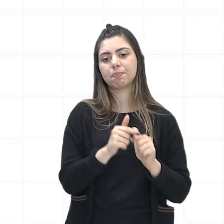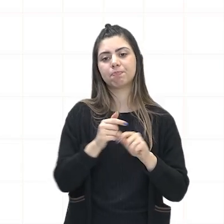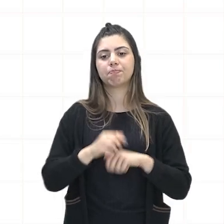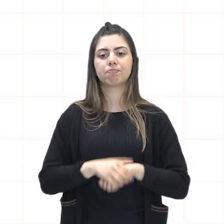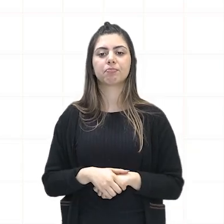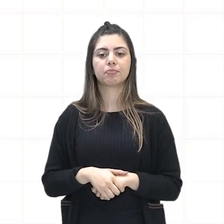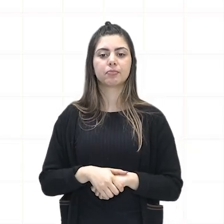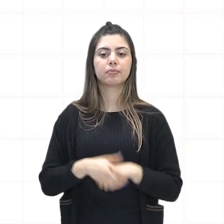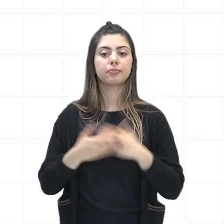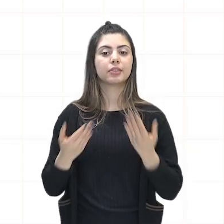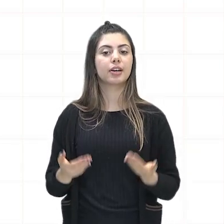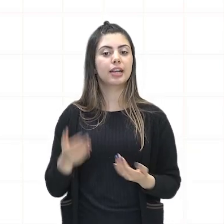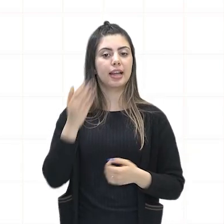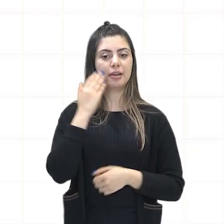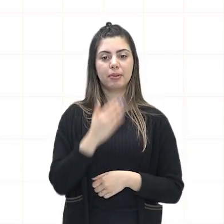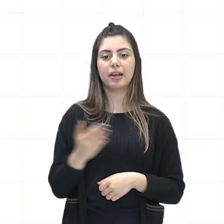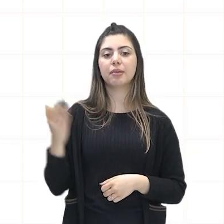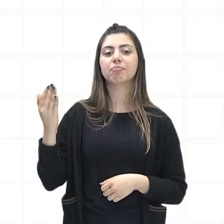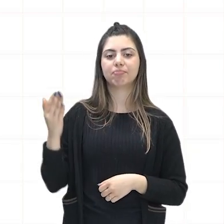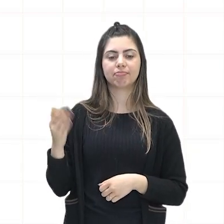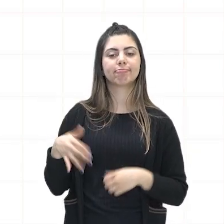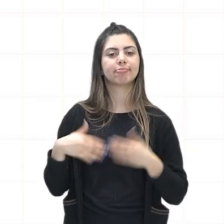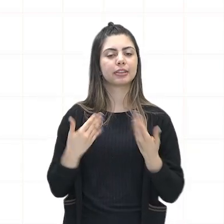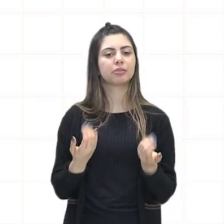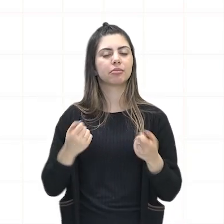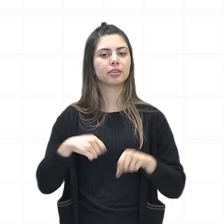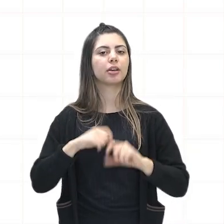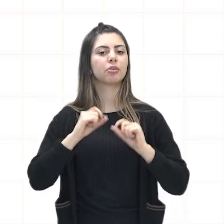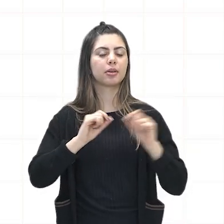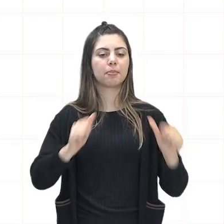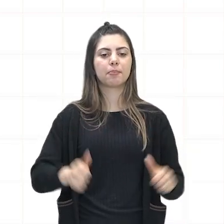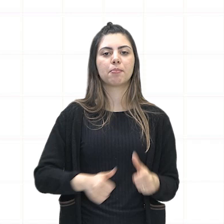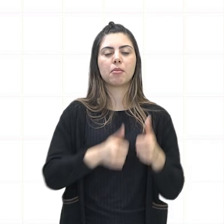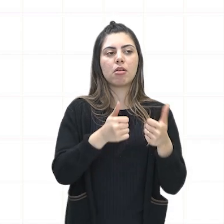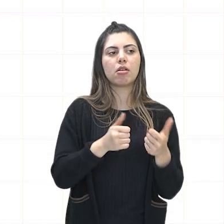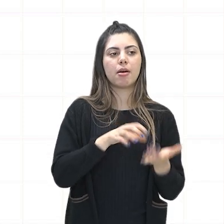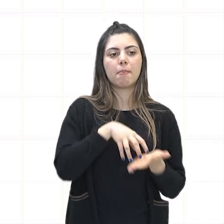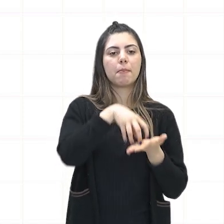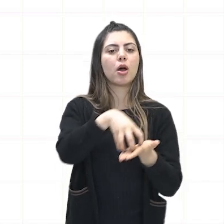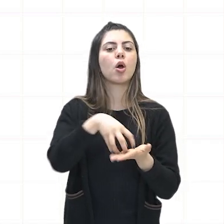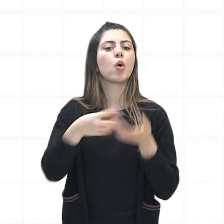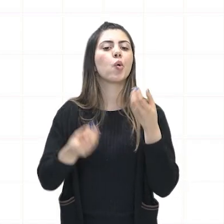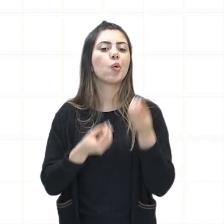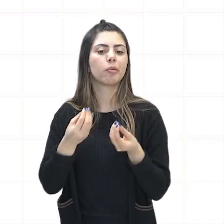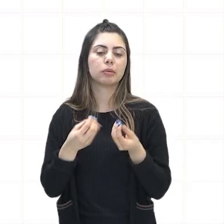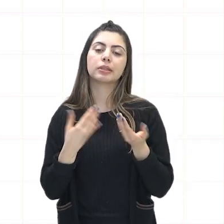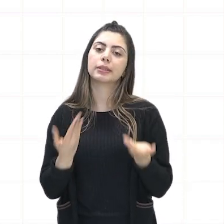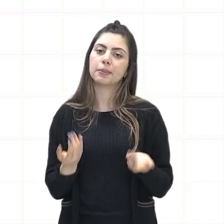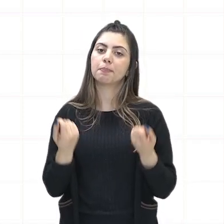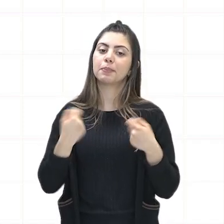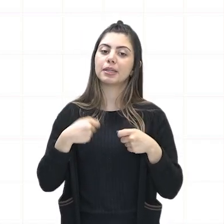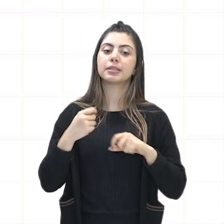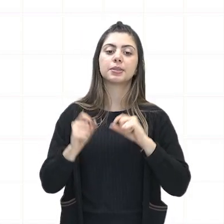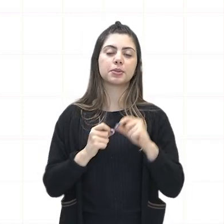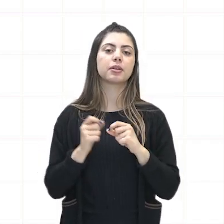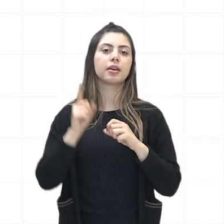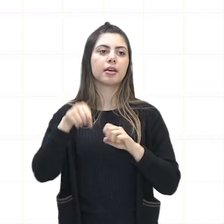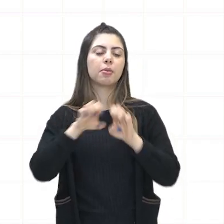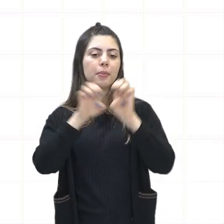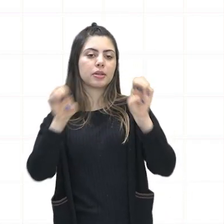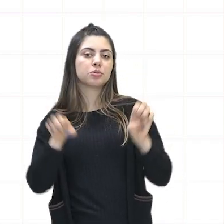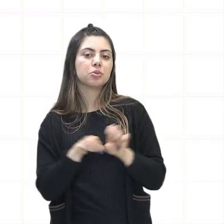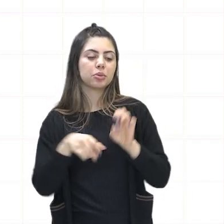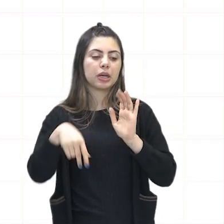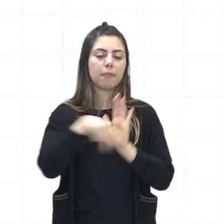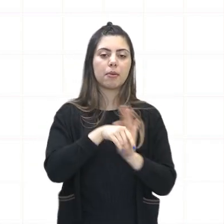esse problema, né? O que poderia melhorar o transporte de coisas aqui no Brasil é exatamente uma